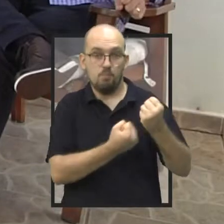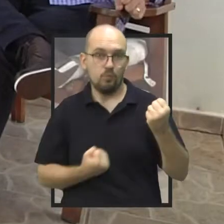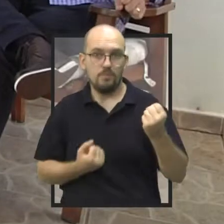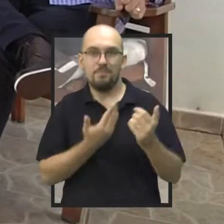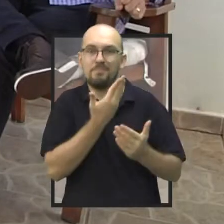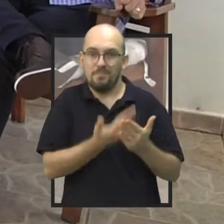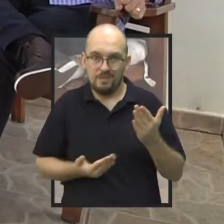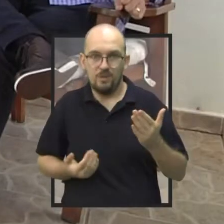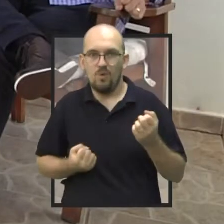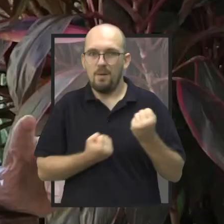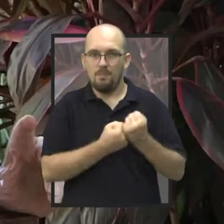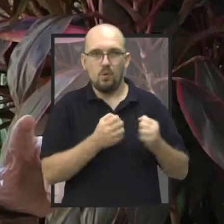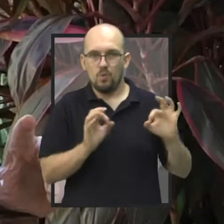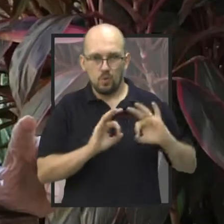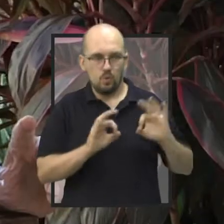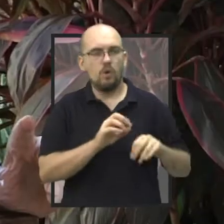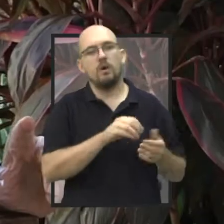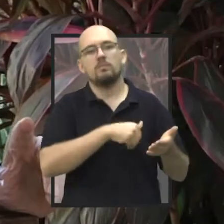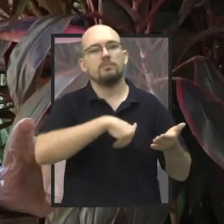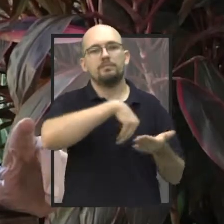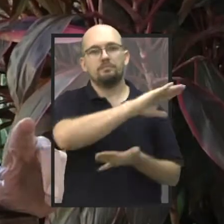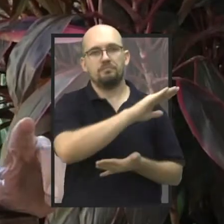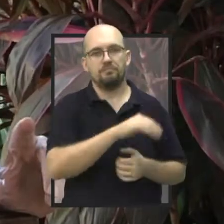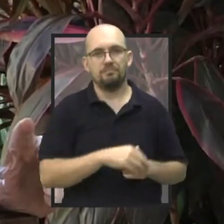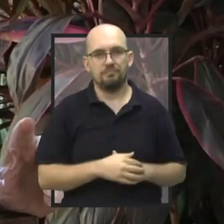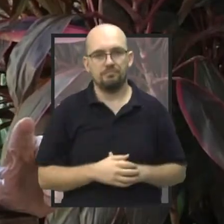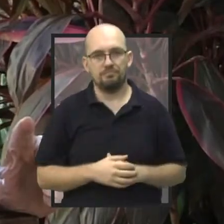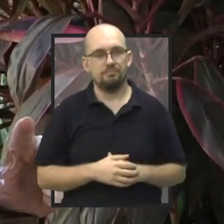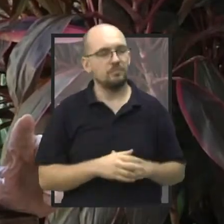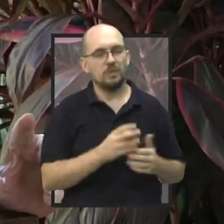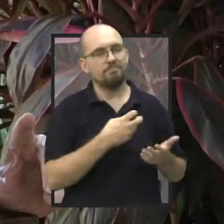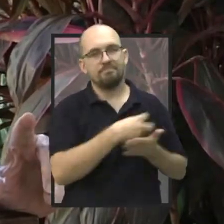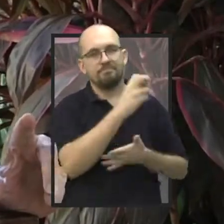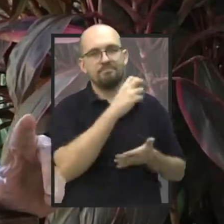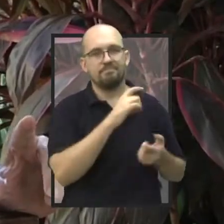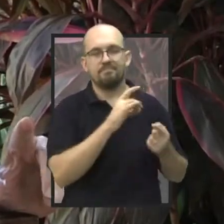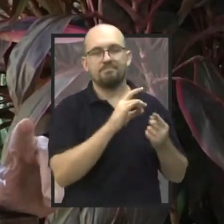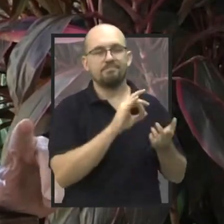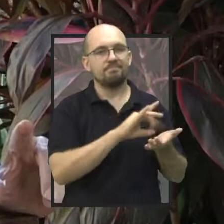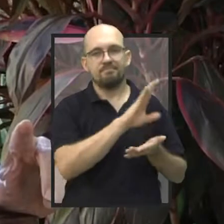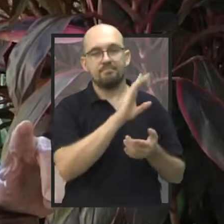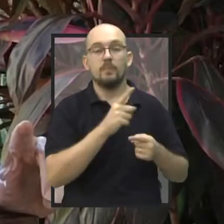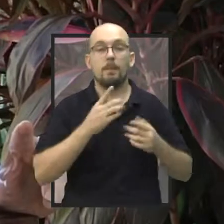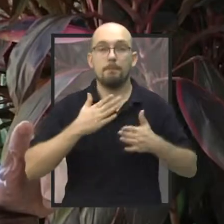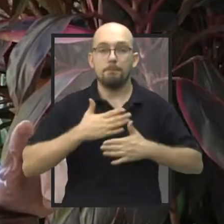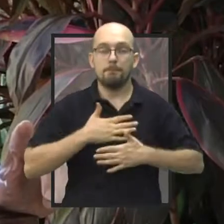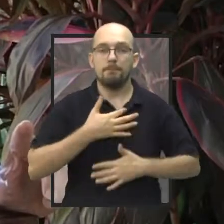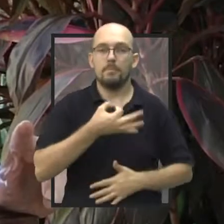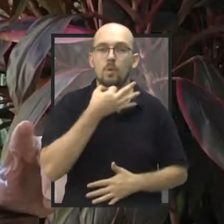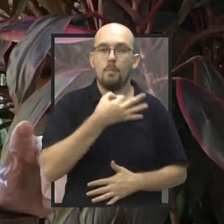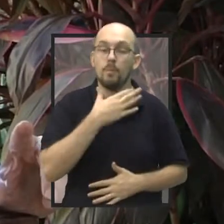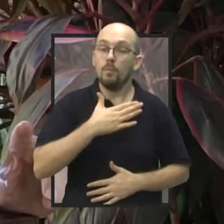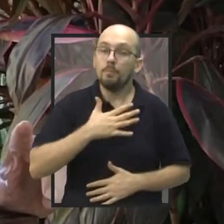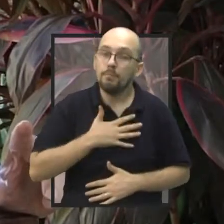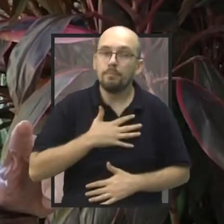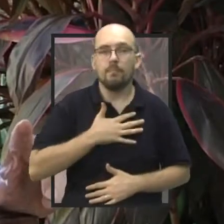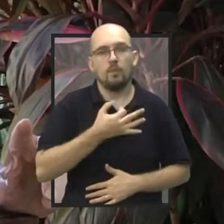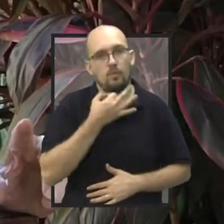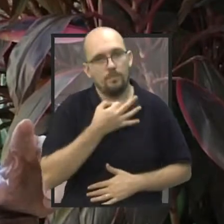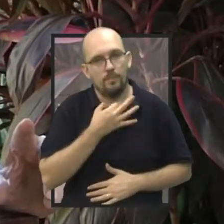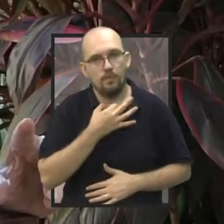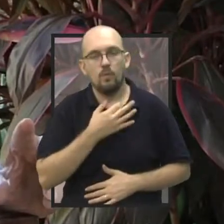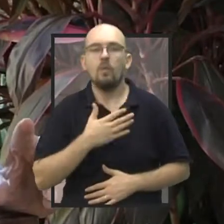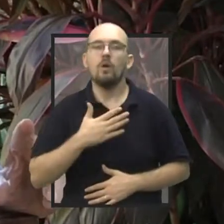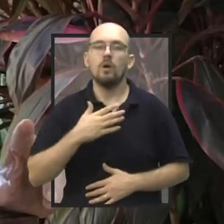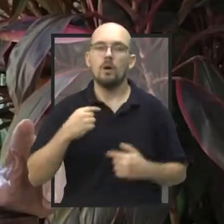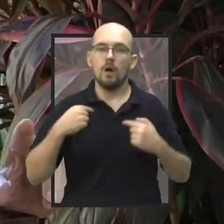destituído. Ele é destituído. Aliás, eu, na minha opinião,